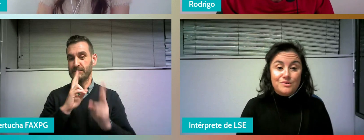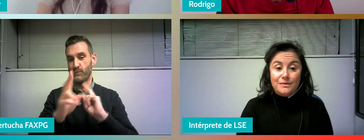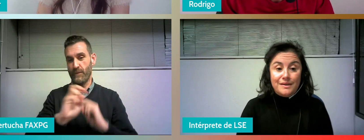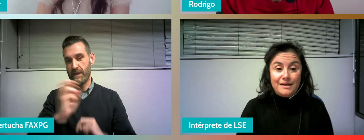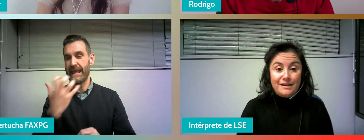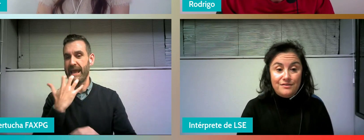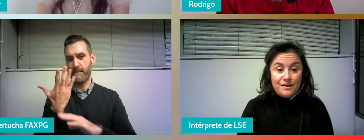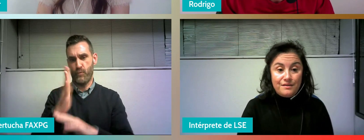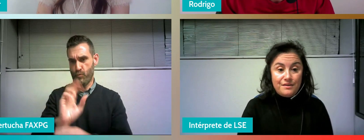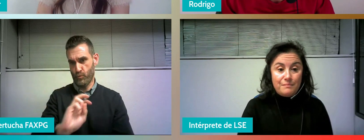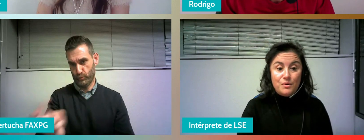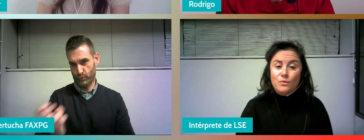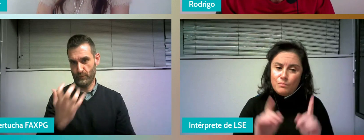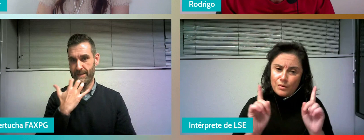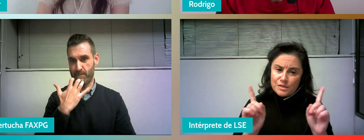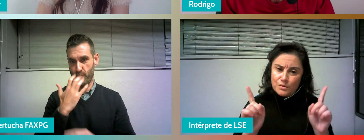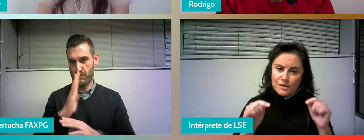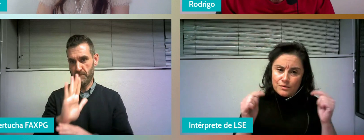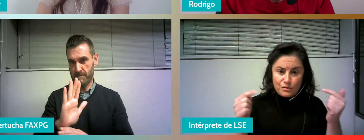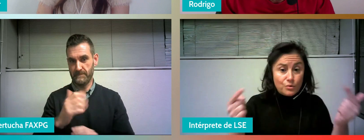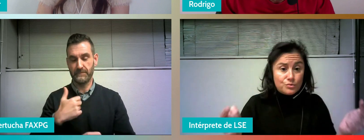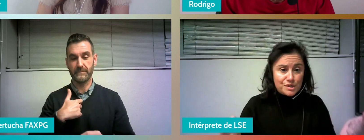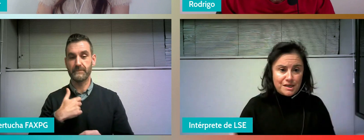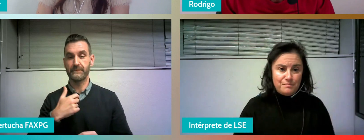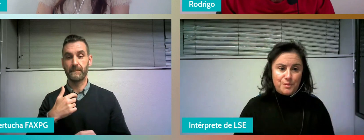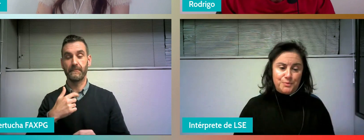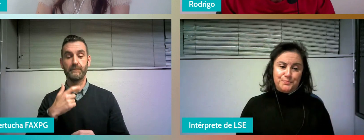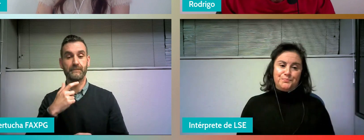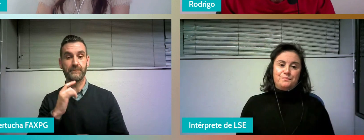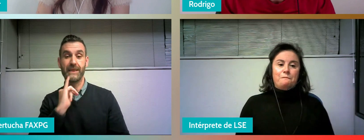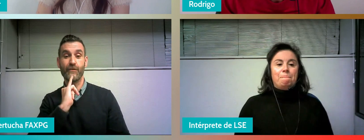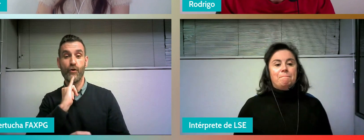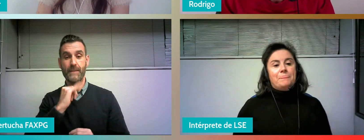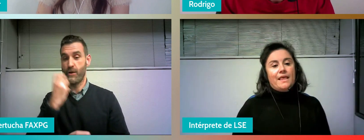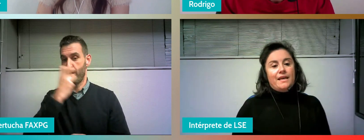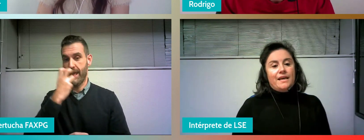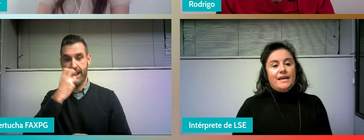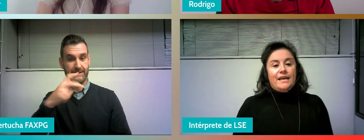cual non sabría a diferencia, pero eu vou responder con outro exemplo.